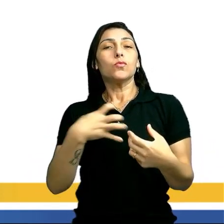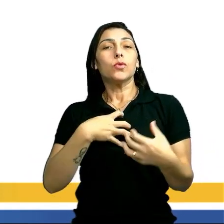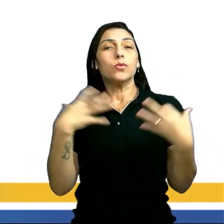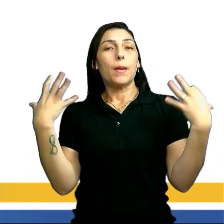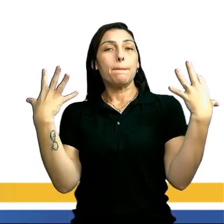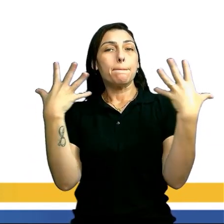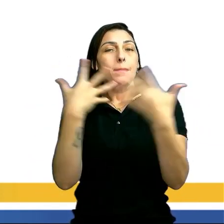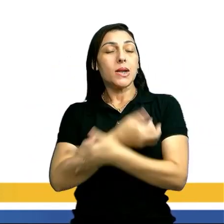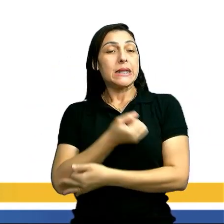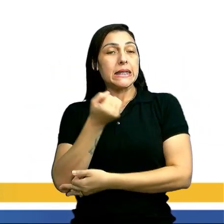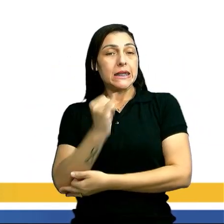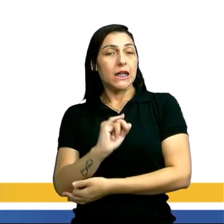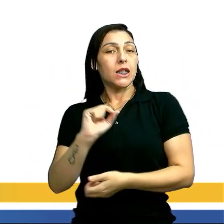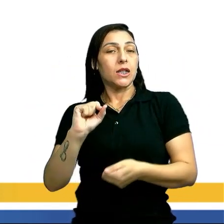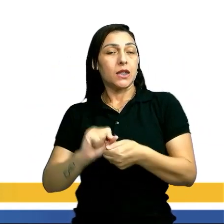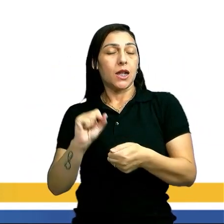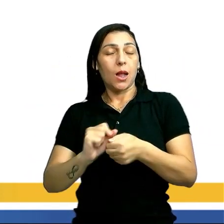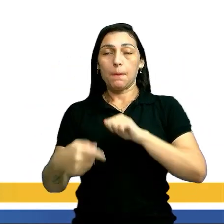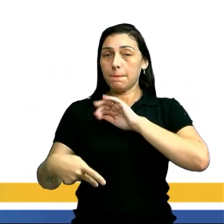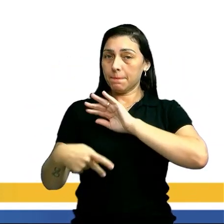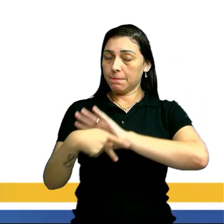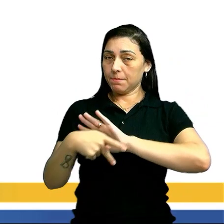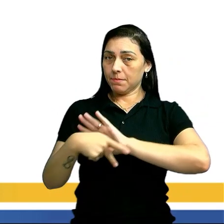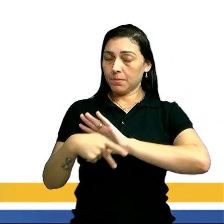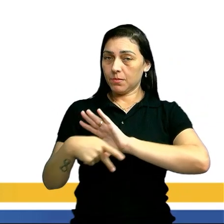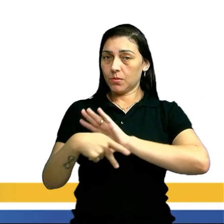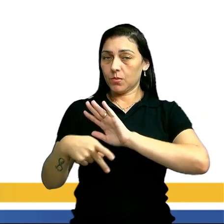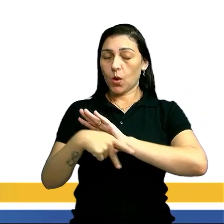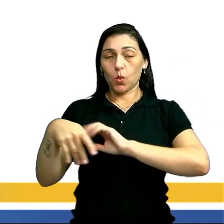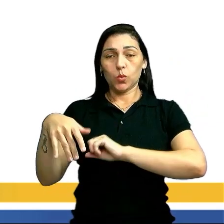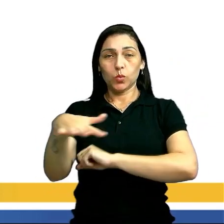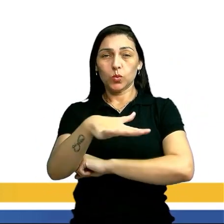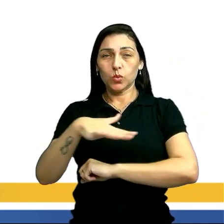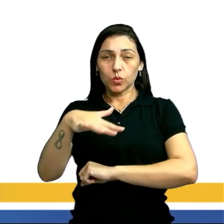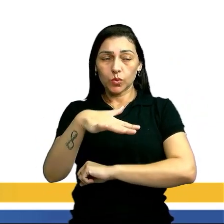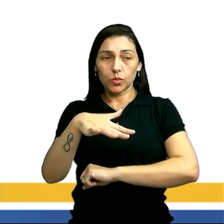ela constitui em si mesma um todo